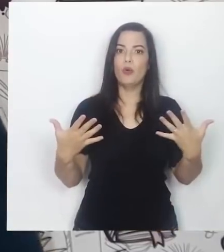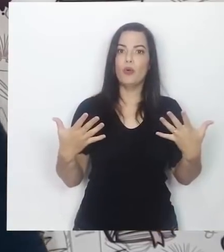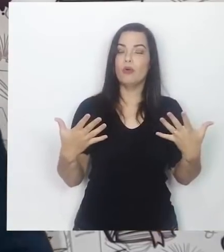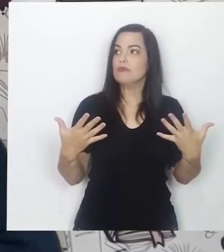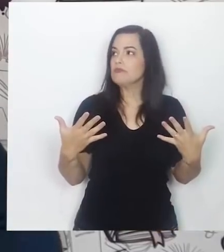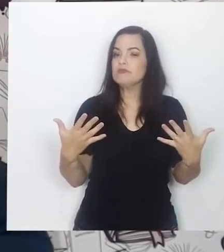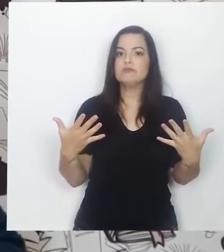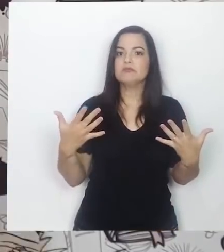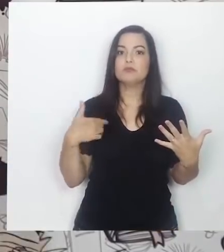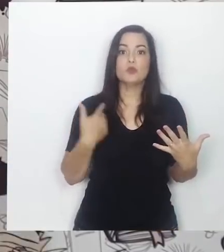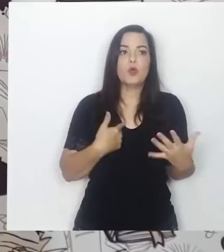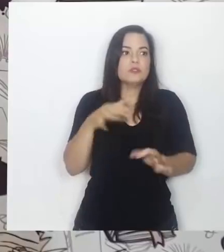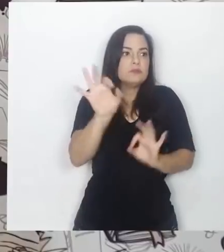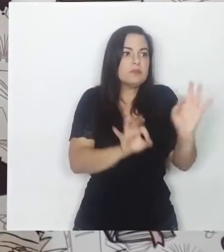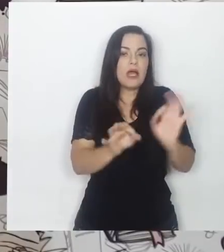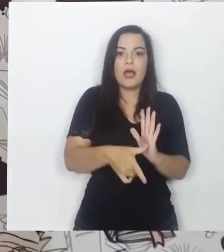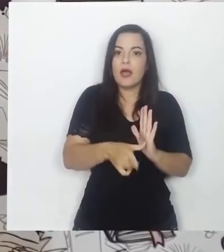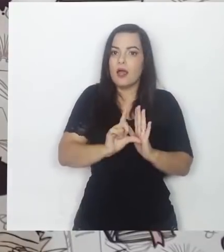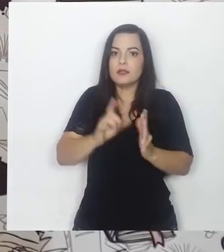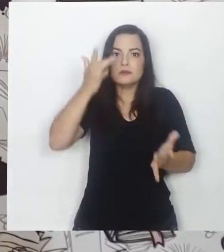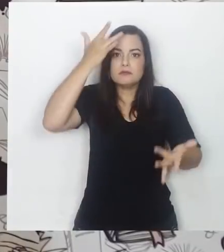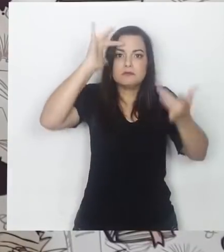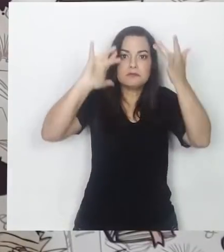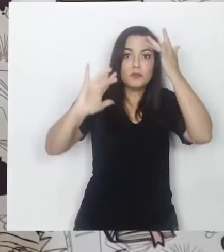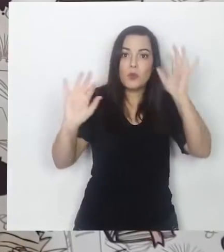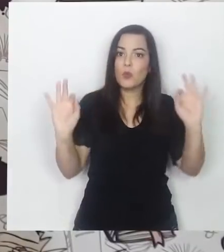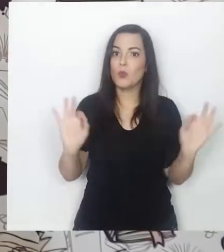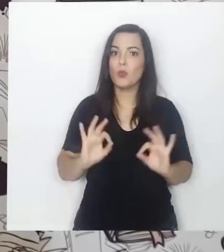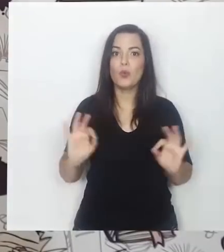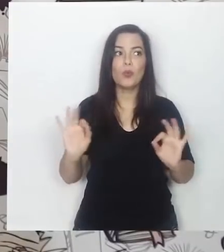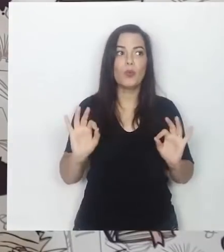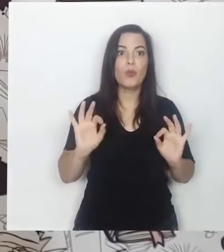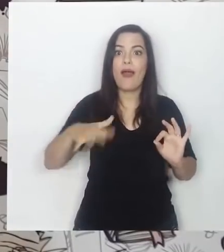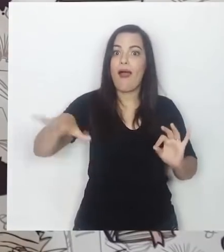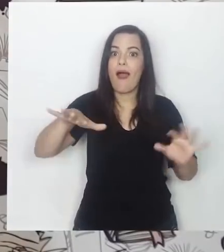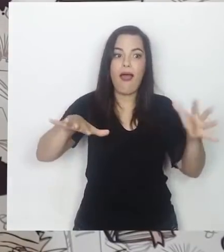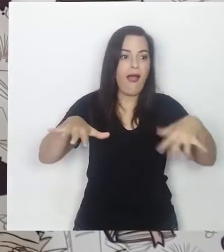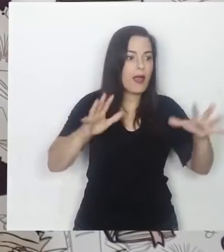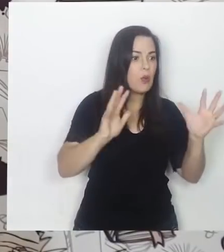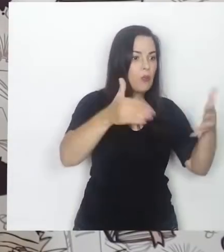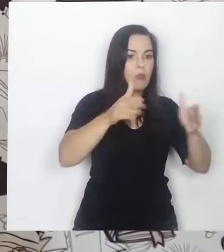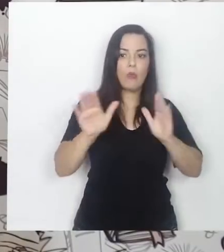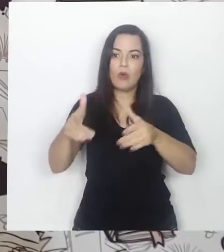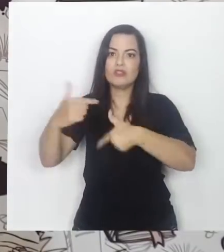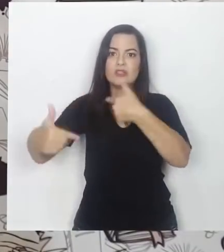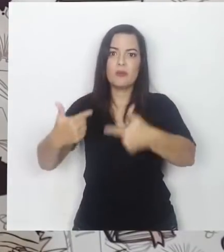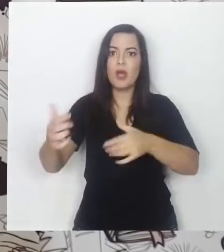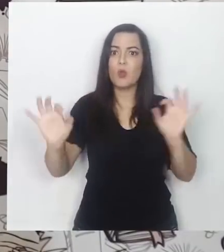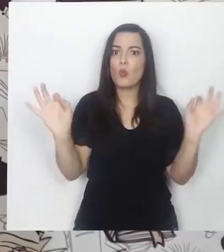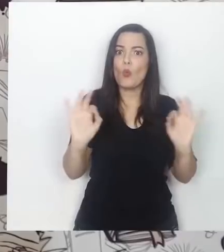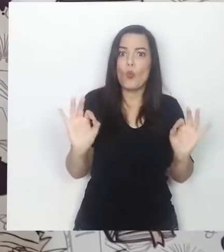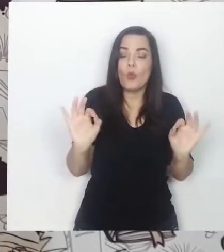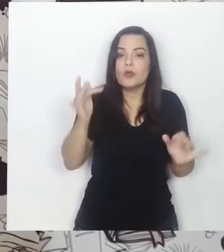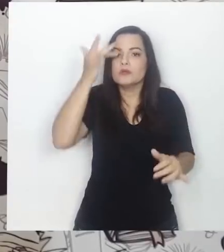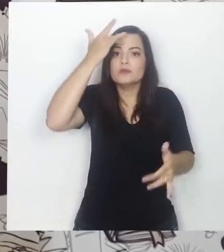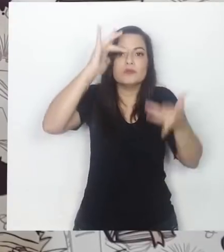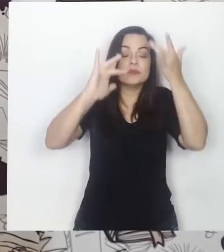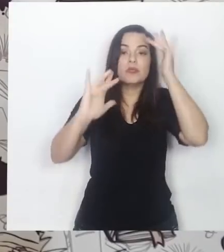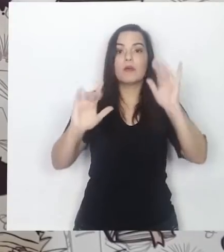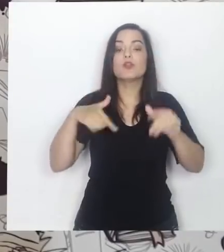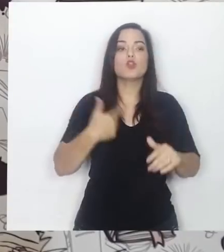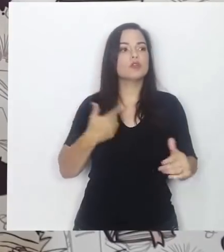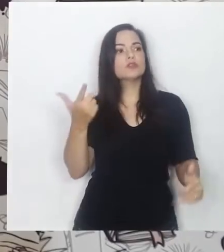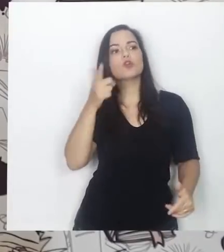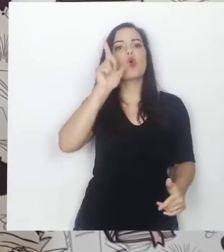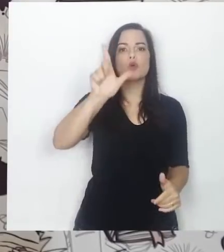que ninguém em setor nenhum estava, e nós conseguimos abraçar tudo isso porque formamos uma grande equipe. E